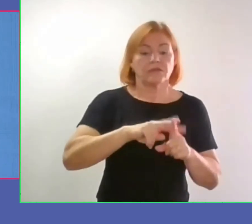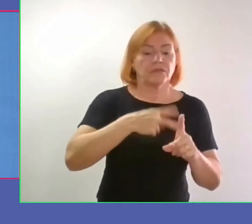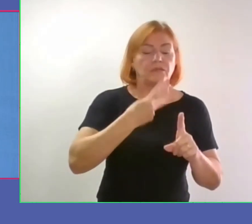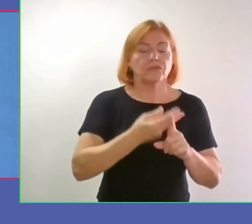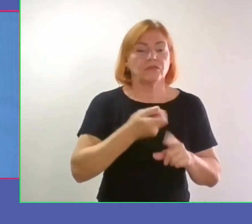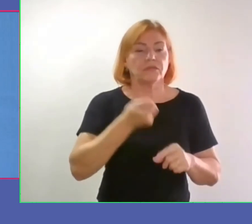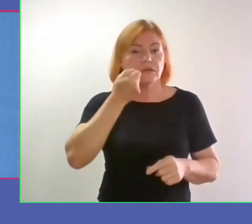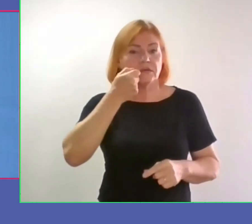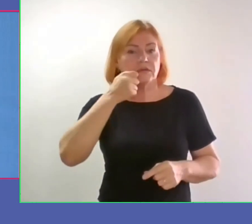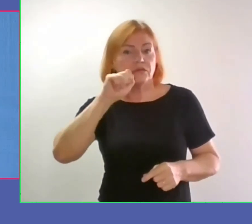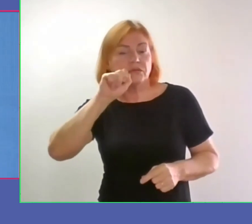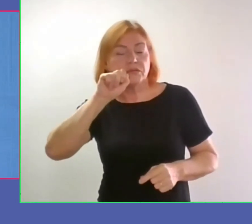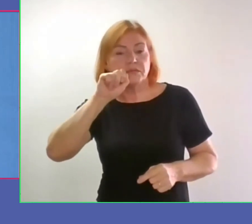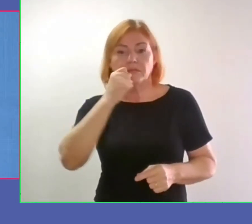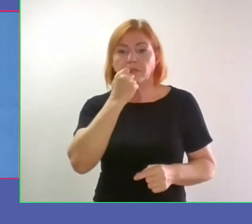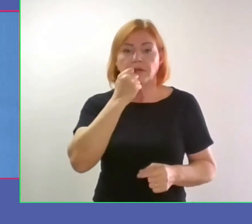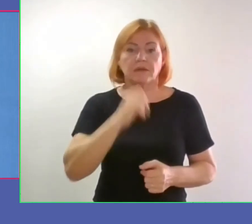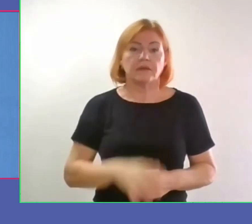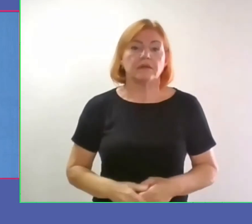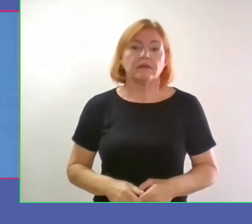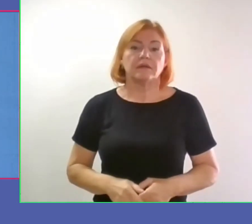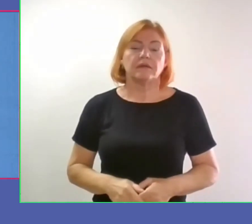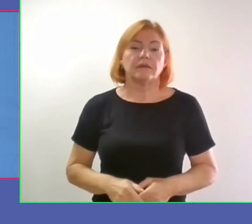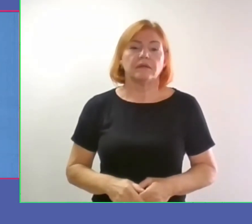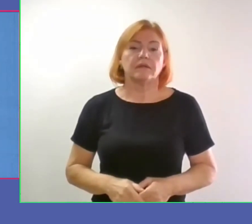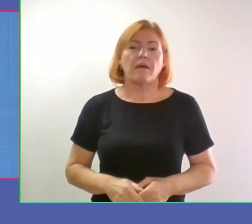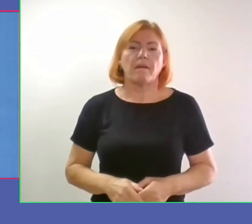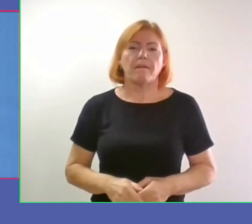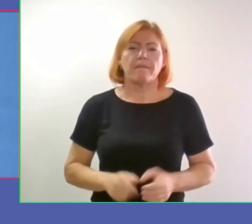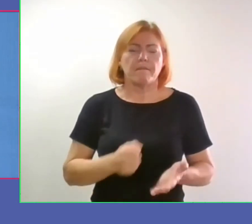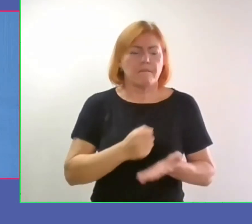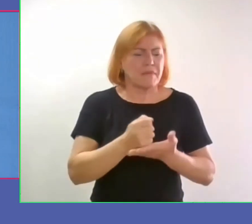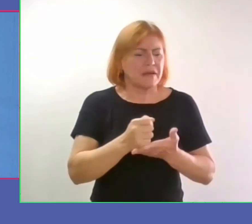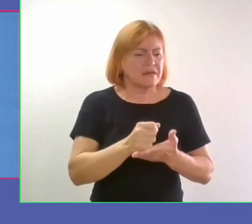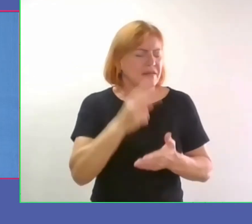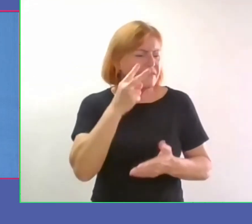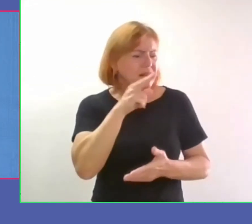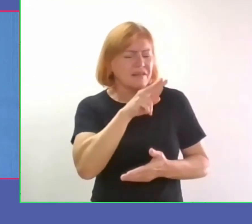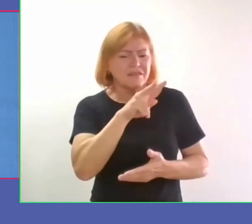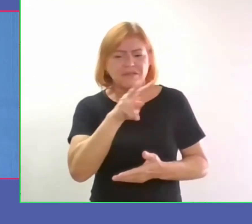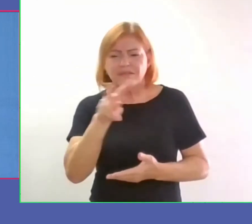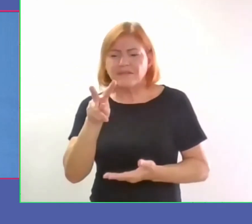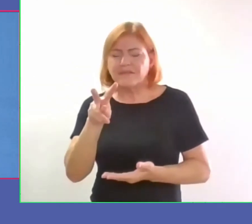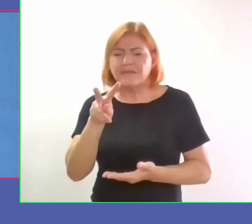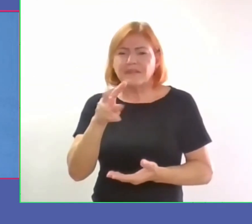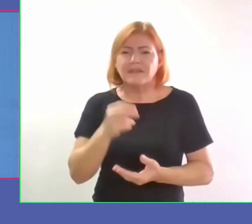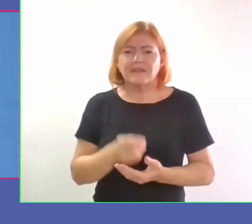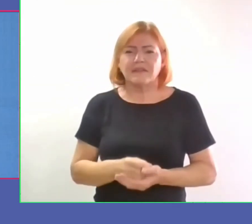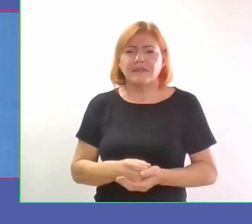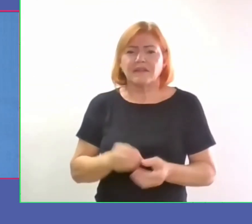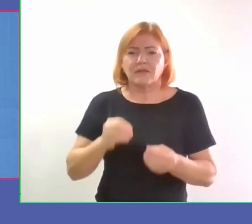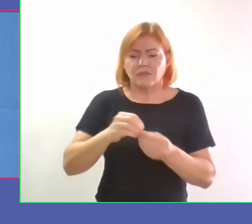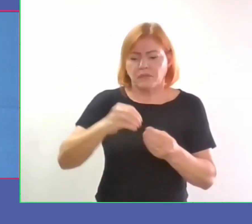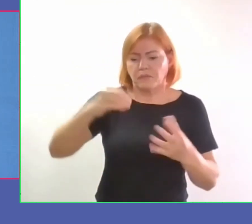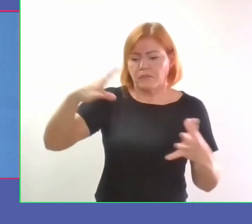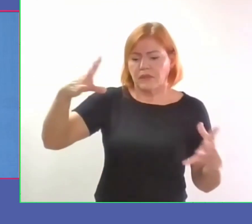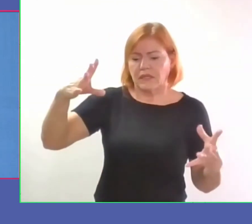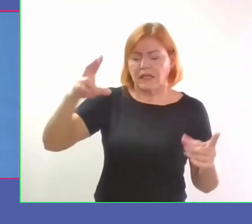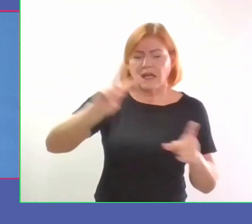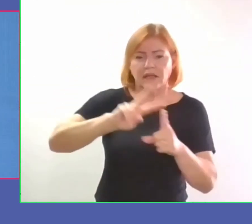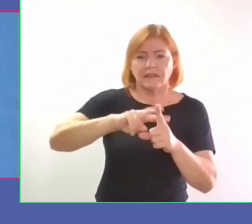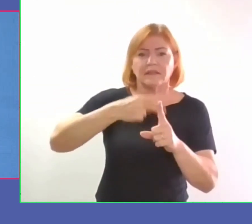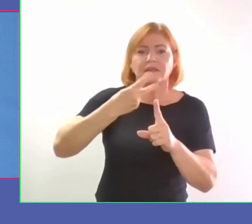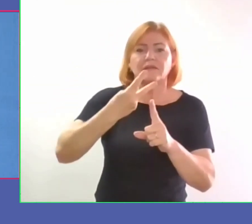essa visão, é de que o milagre na multiplicação não